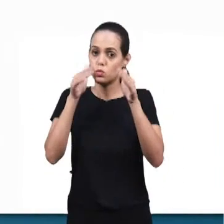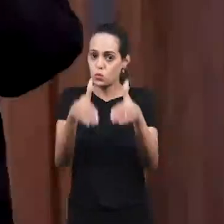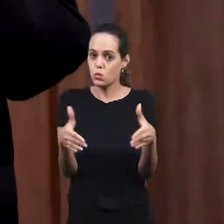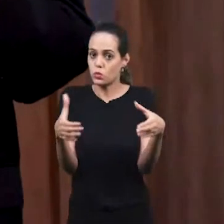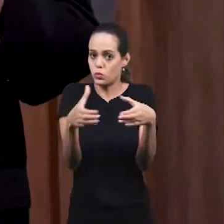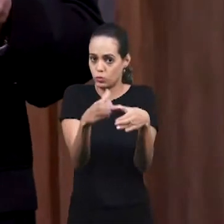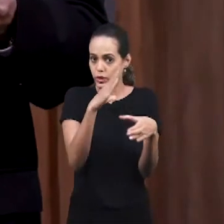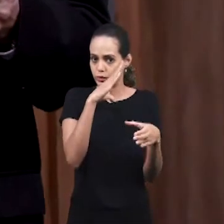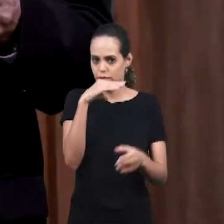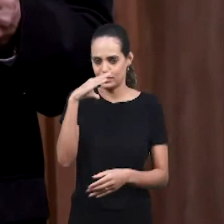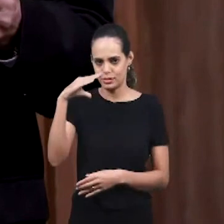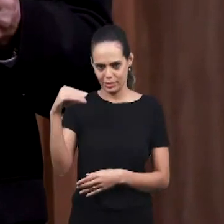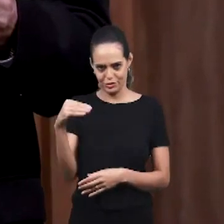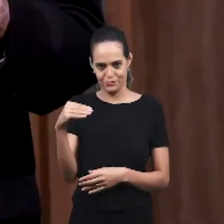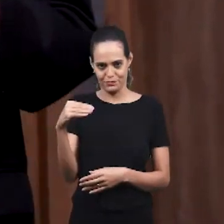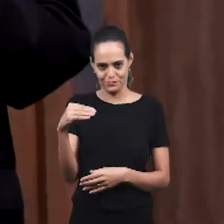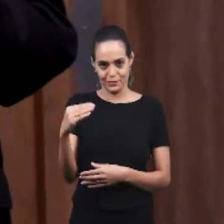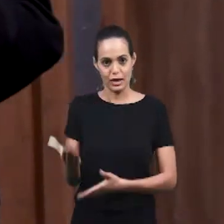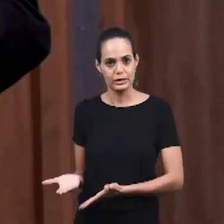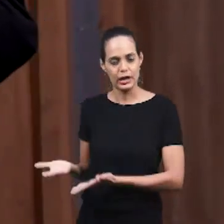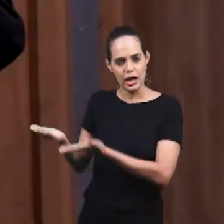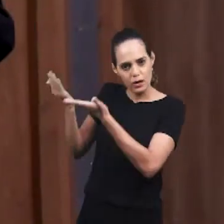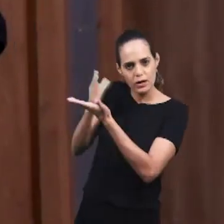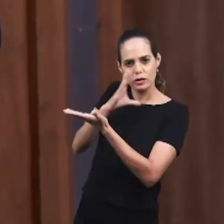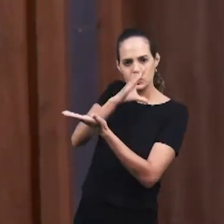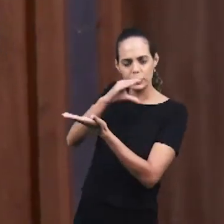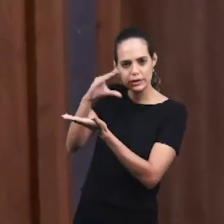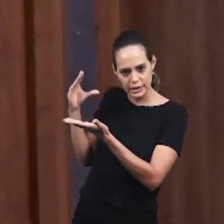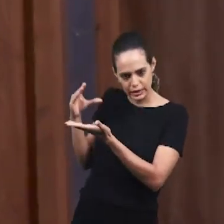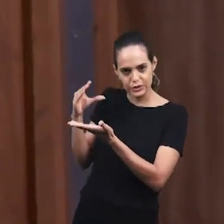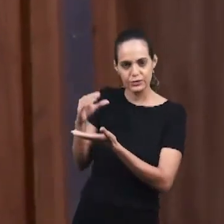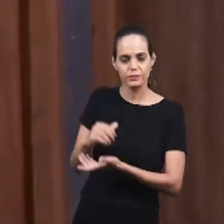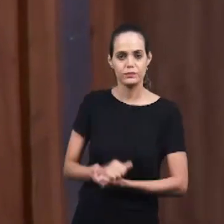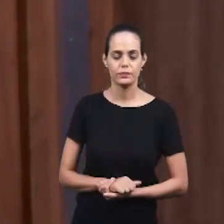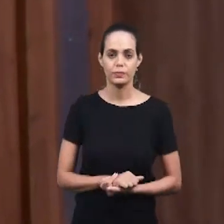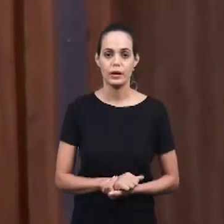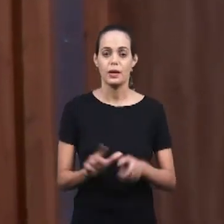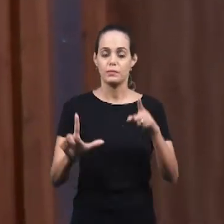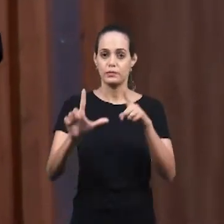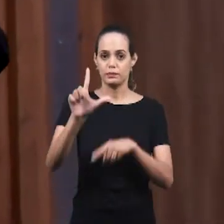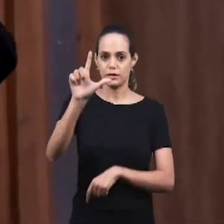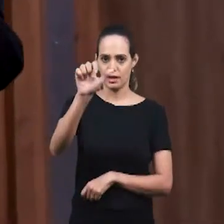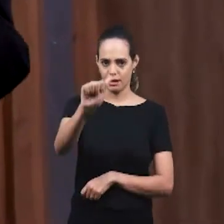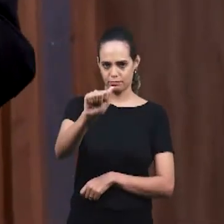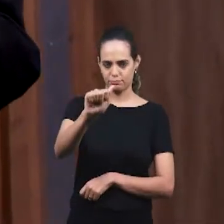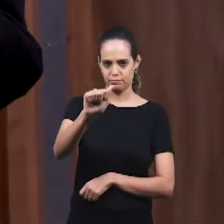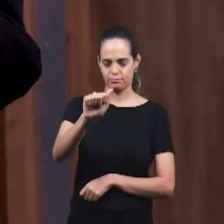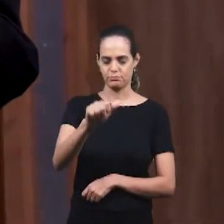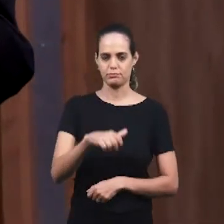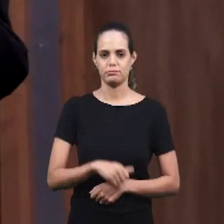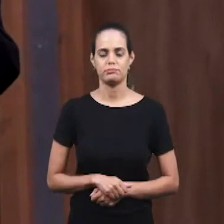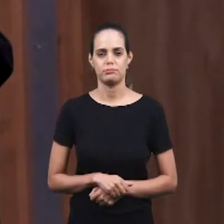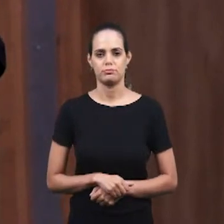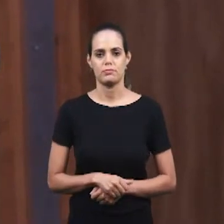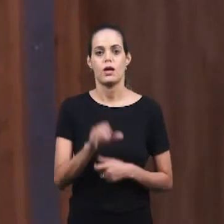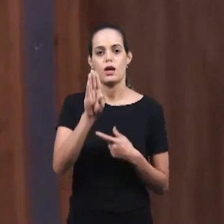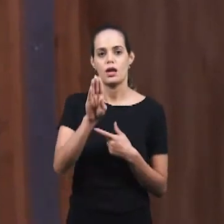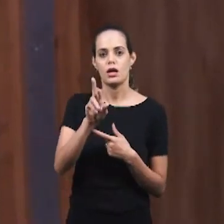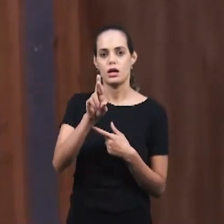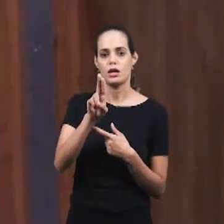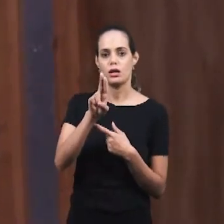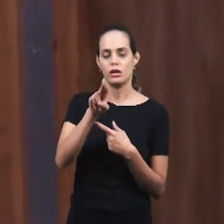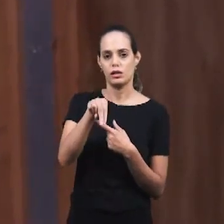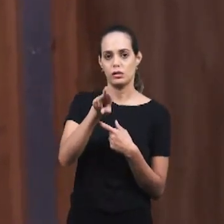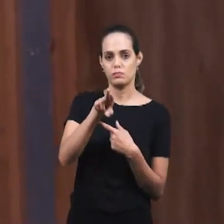respostas de adolescentes. Vamos então aos adolescentes que irão responder essas perguntas. Primeiramente, a letra A vai ser